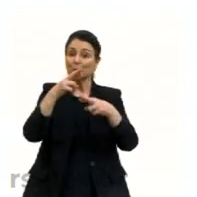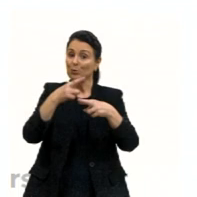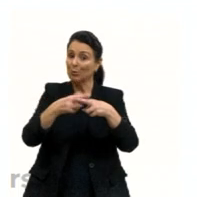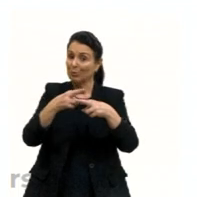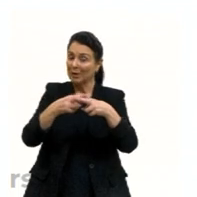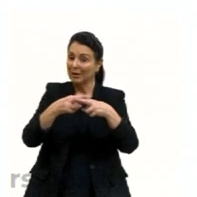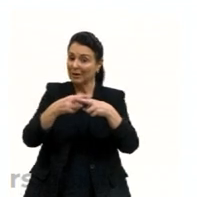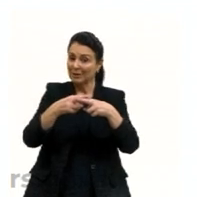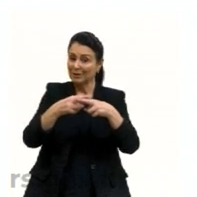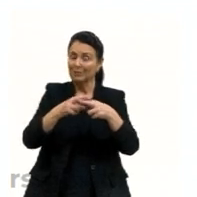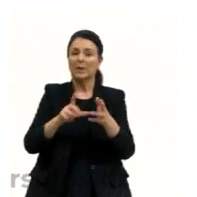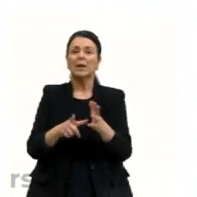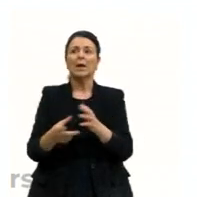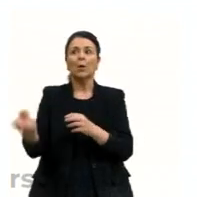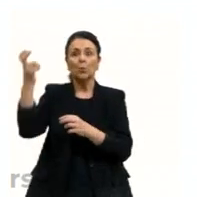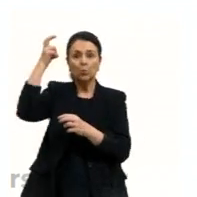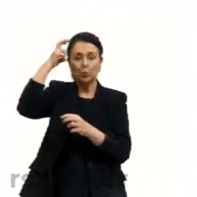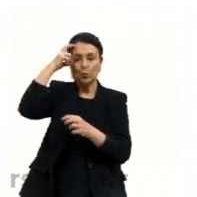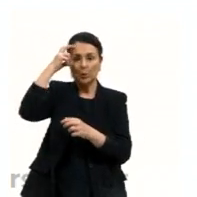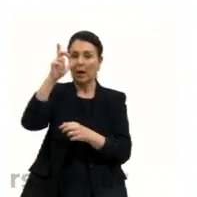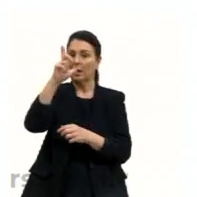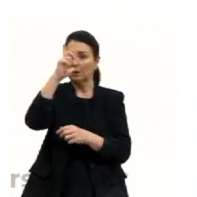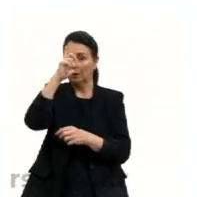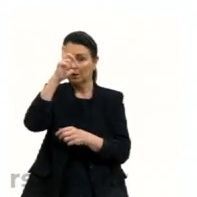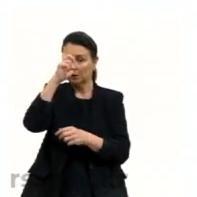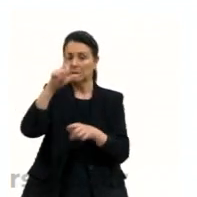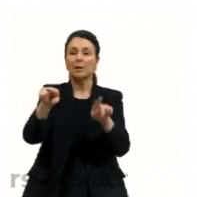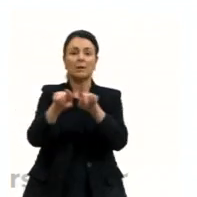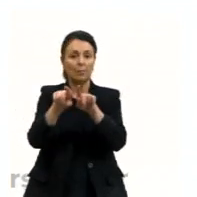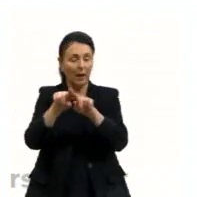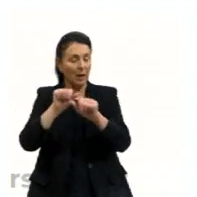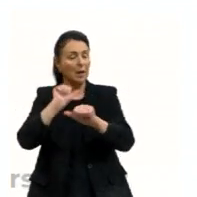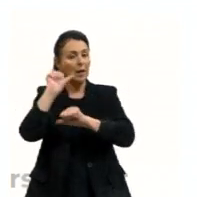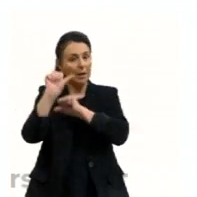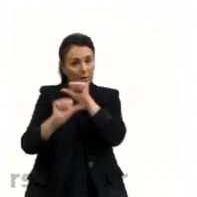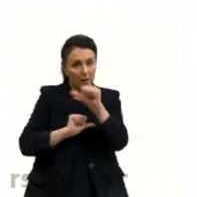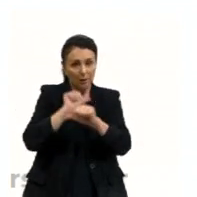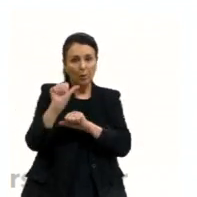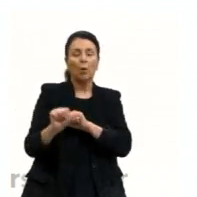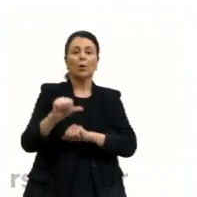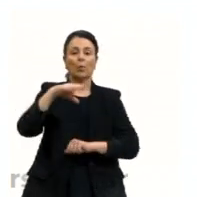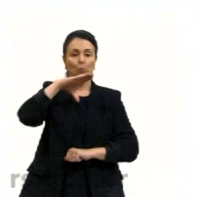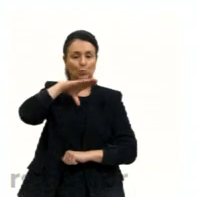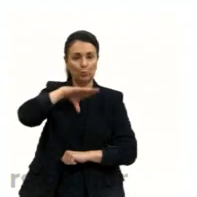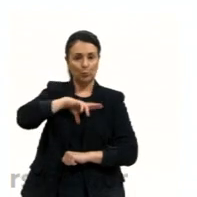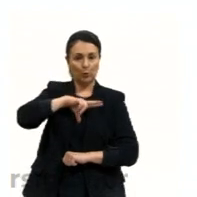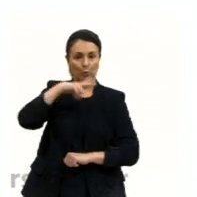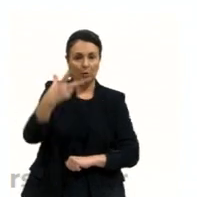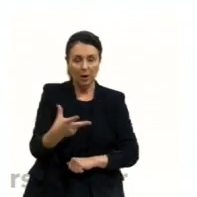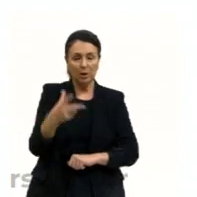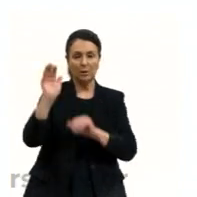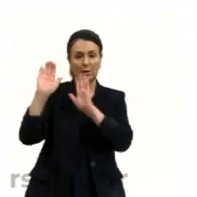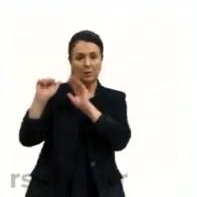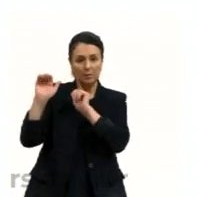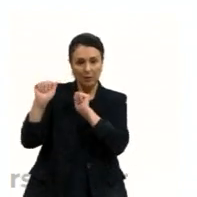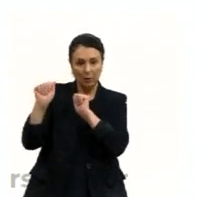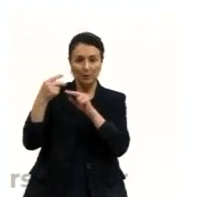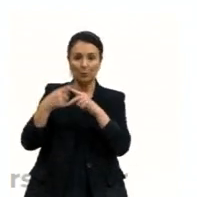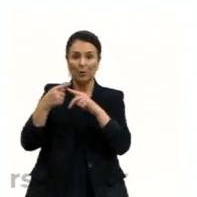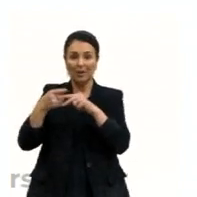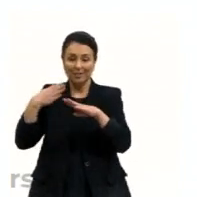tudo essa cultura Latina passa aos espanhóis e portugueses que eles invadir aqui América e